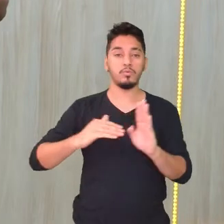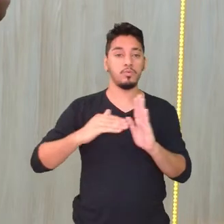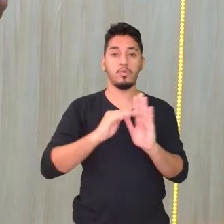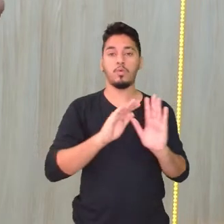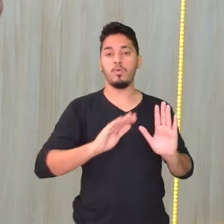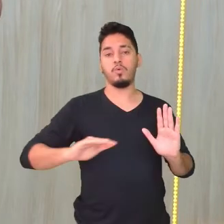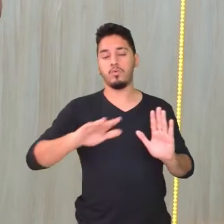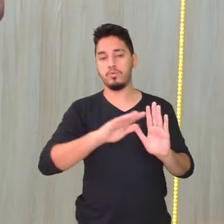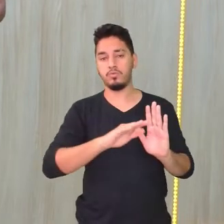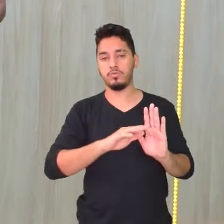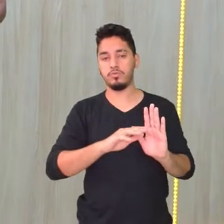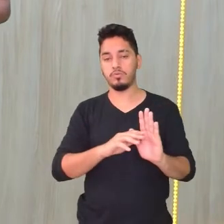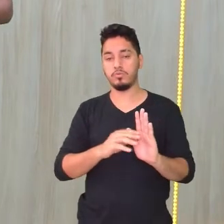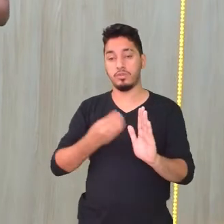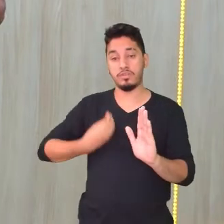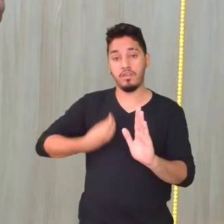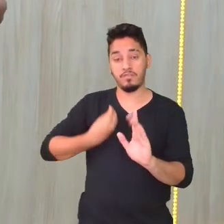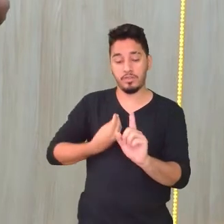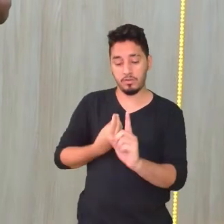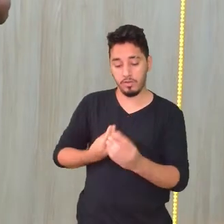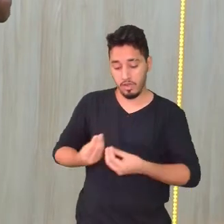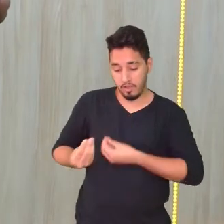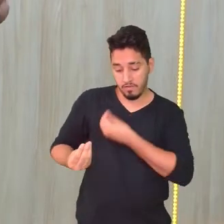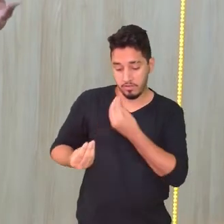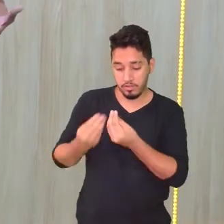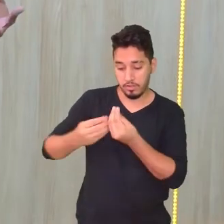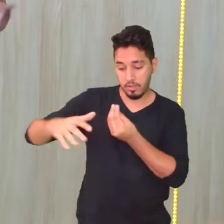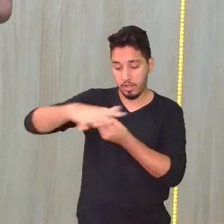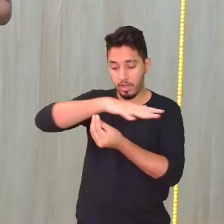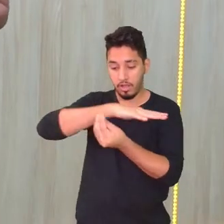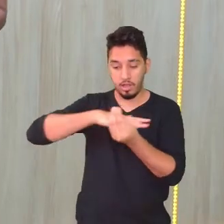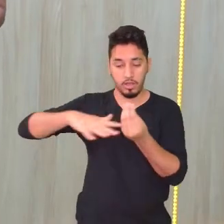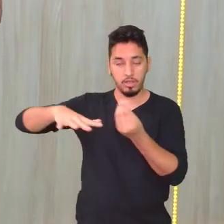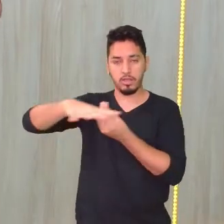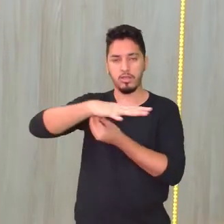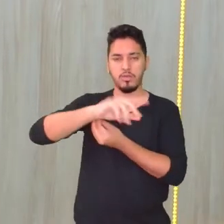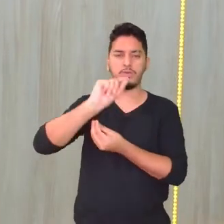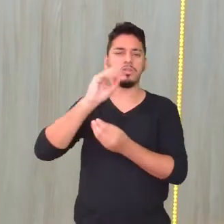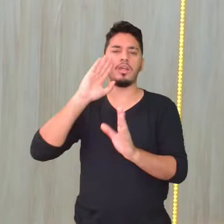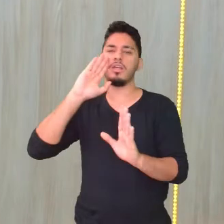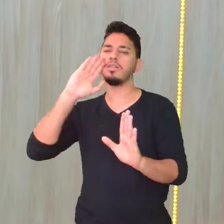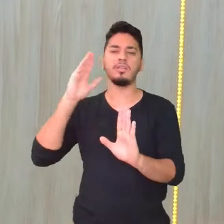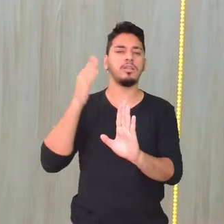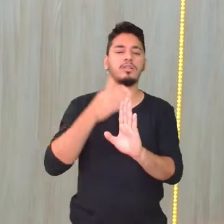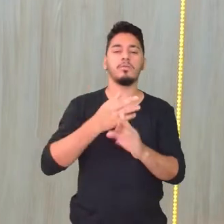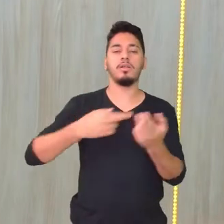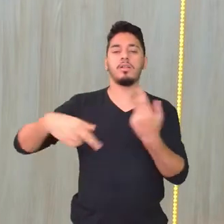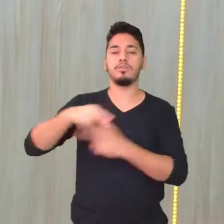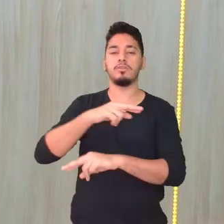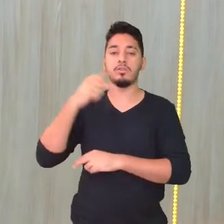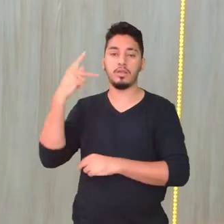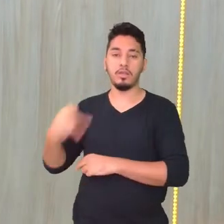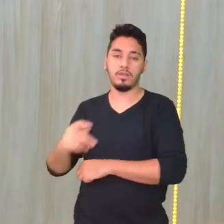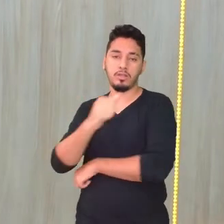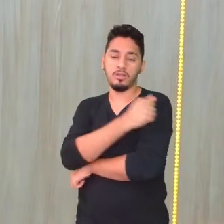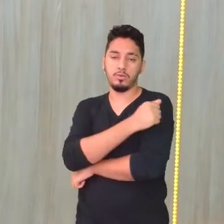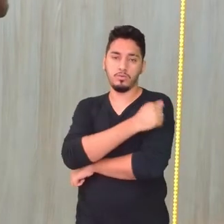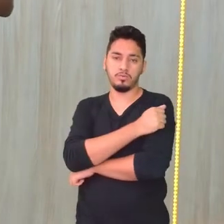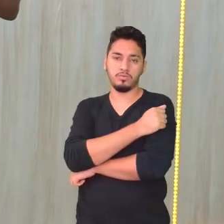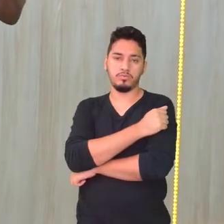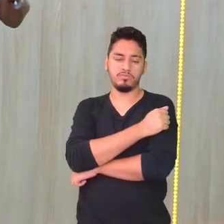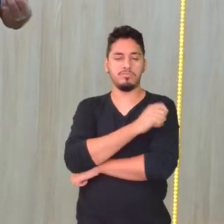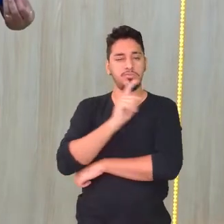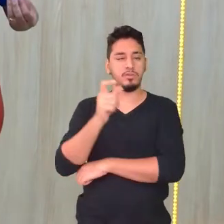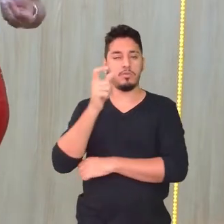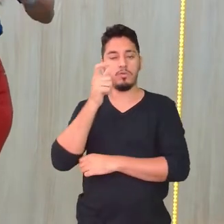o que circula a vida dele, com o que faz ele funcionar, o que está diretamente relacionado ao seu funcionamento. Então, os campos